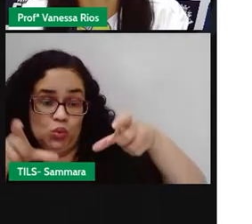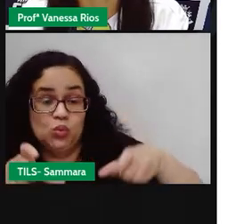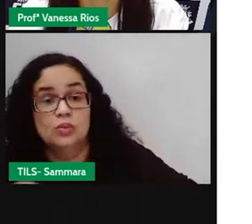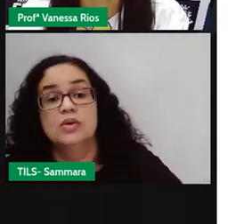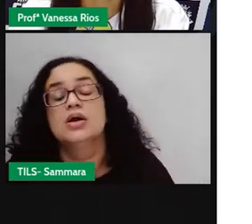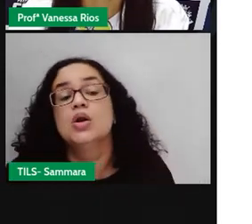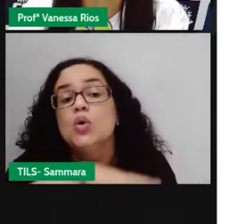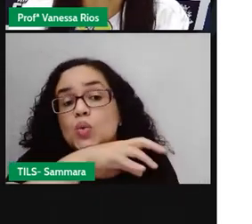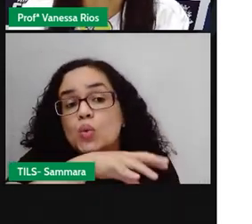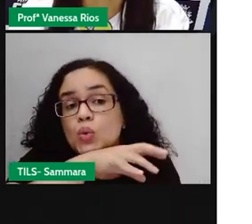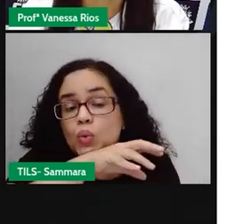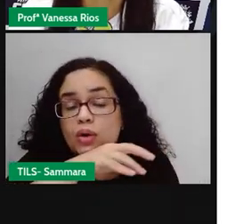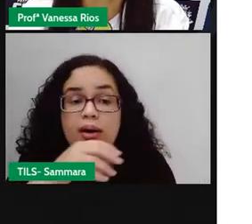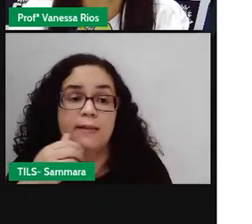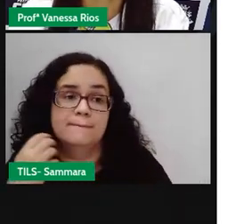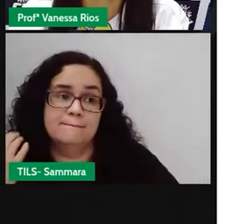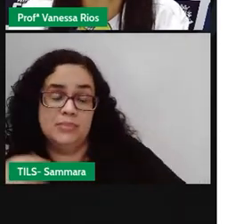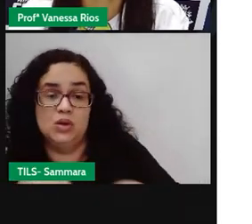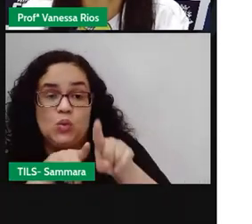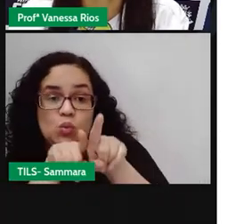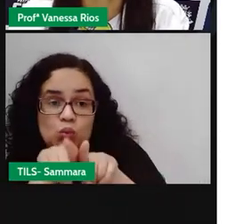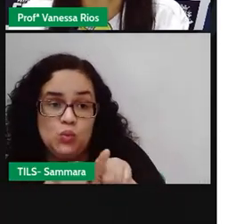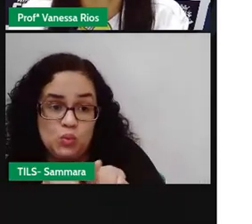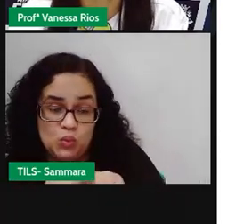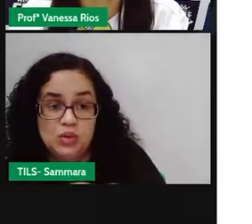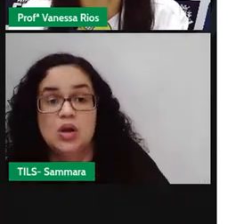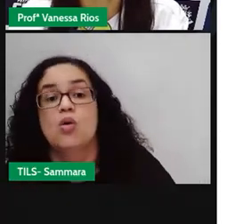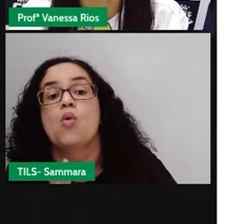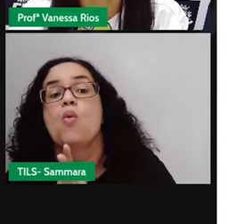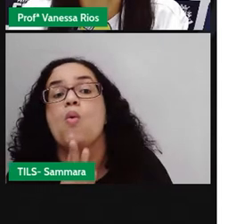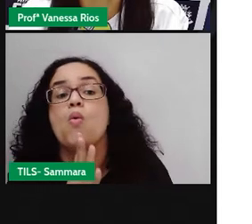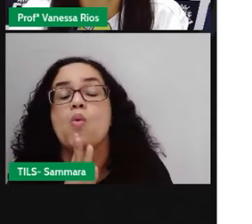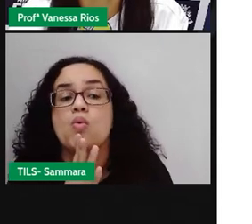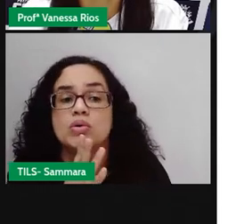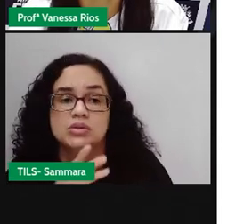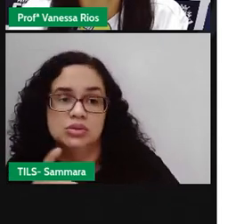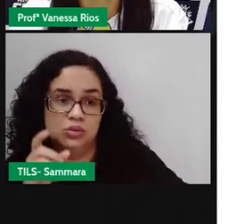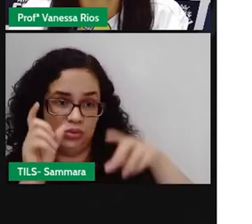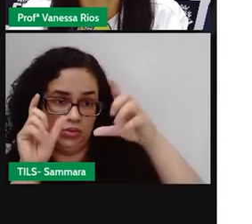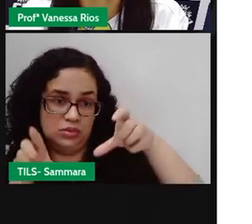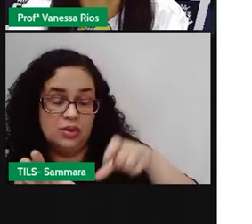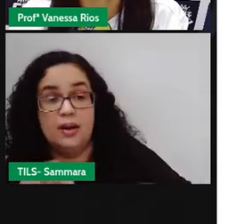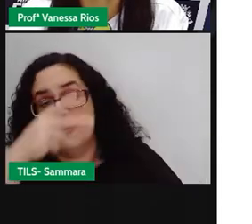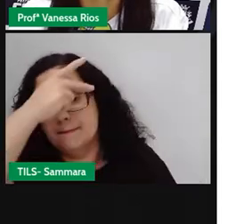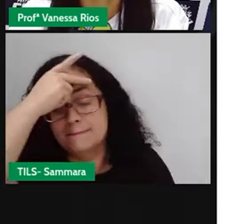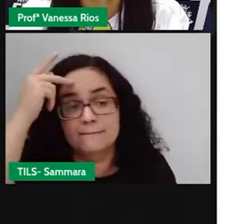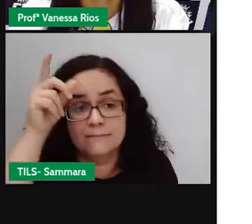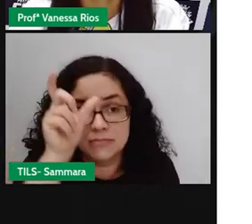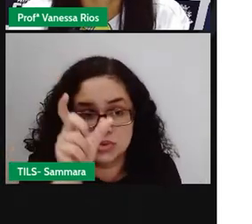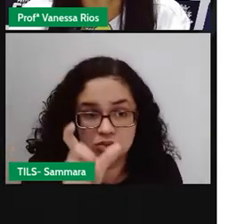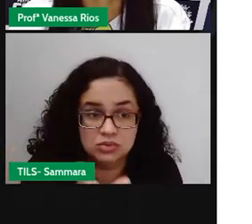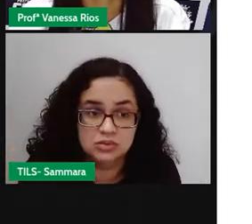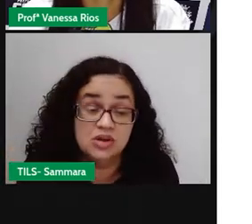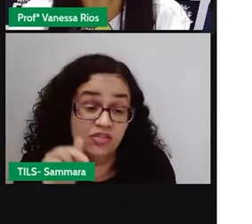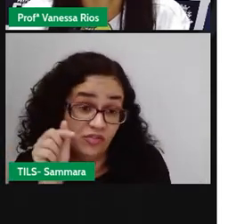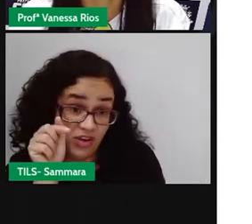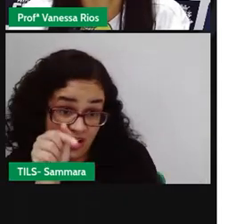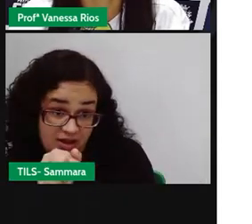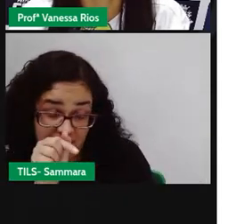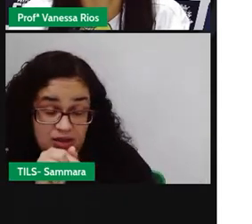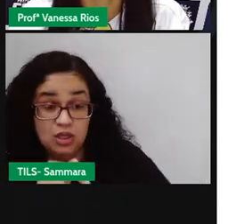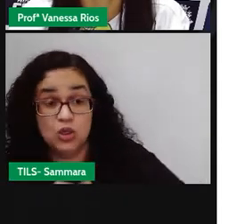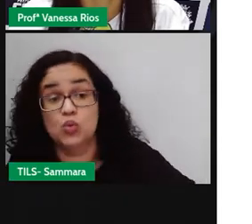bicho tinha engolido a menina, a irmã foi logo reconhecendo o lugar, dizendo para o pessoal: "Foi aqui